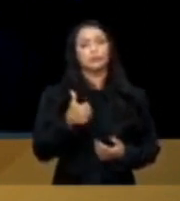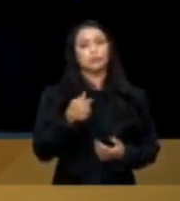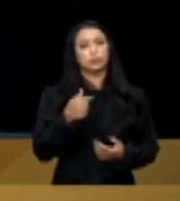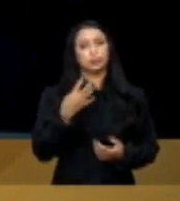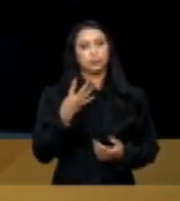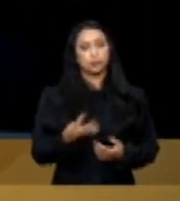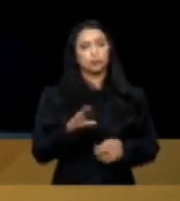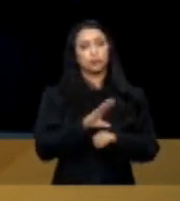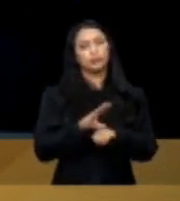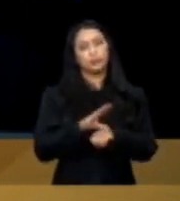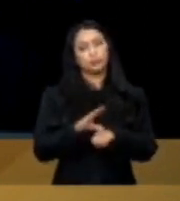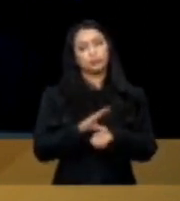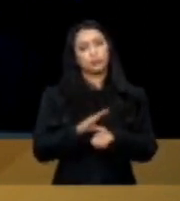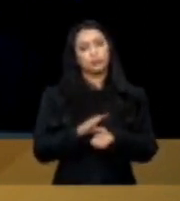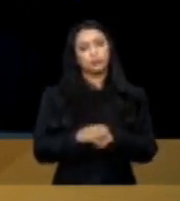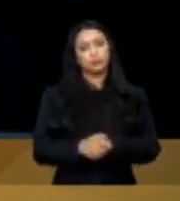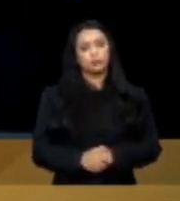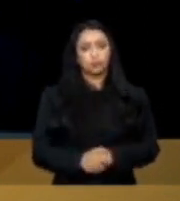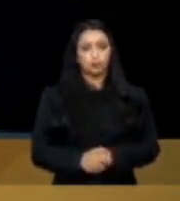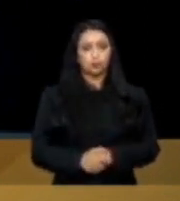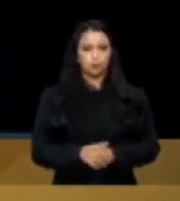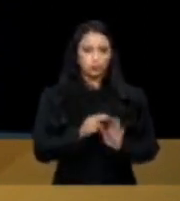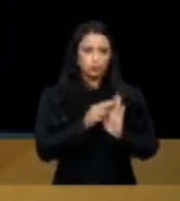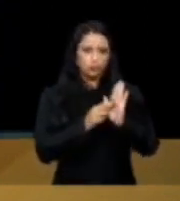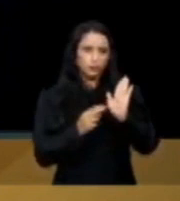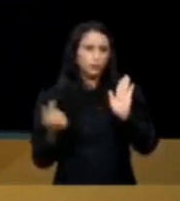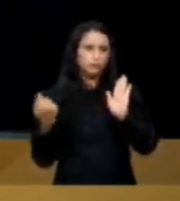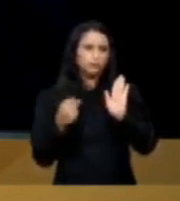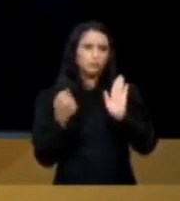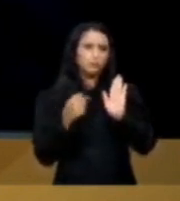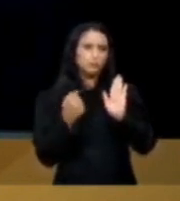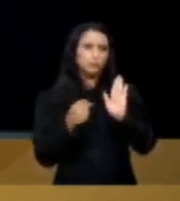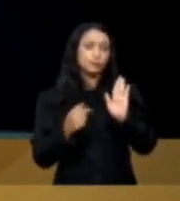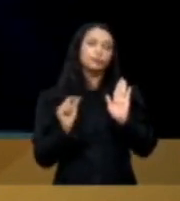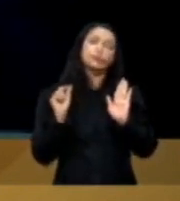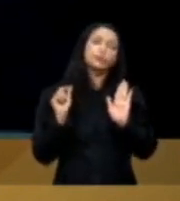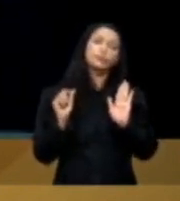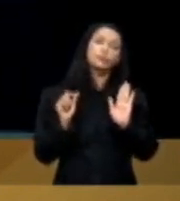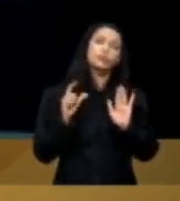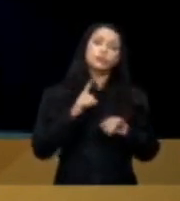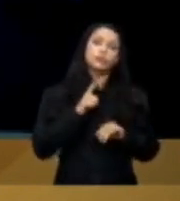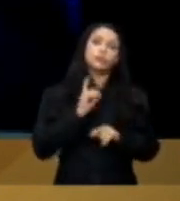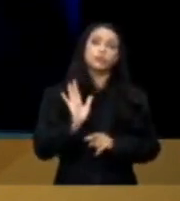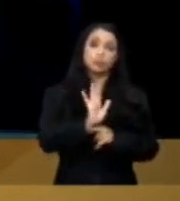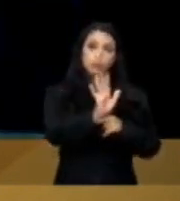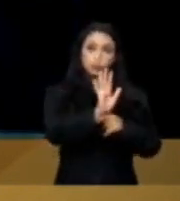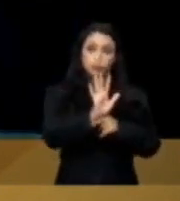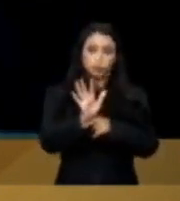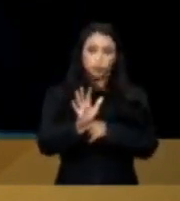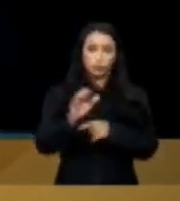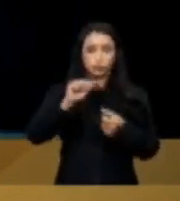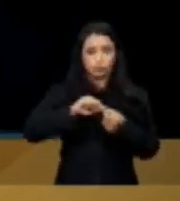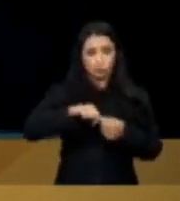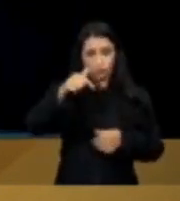da Constituição Federal vigente. As normas questionadas, editadas no intuito de promover o cinema nacional,